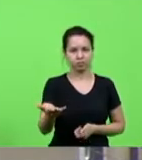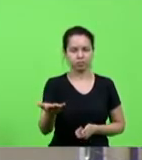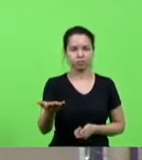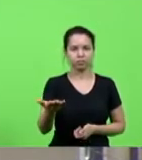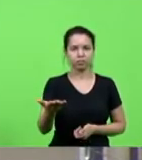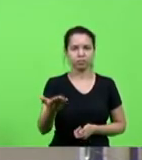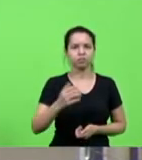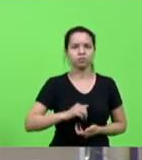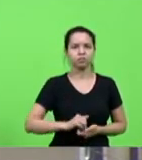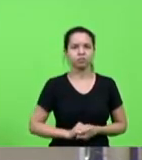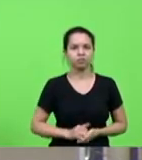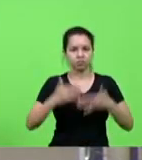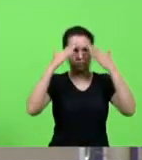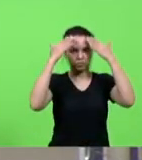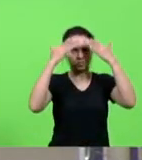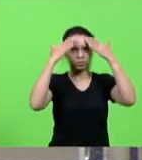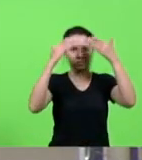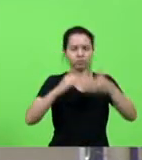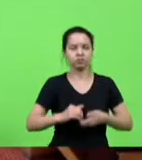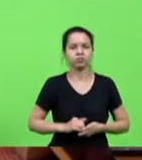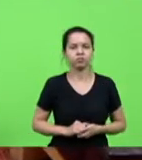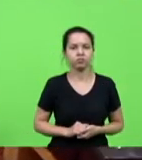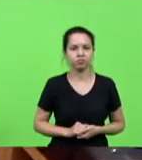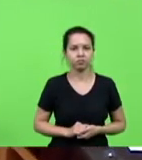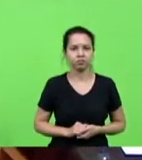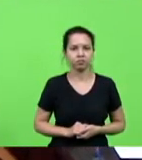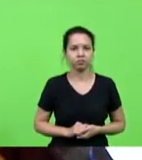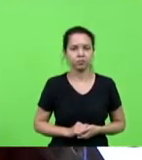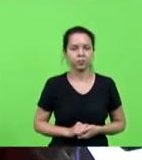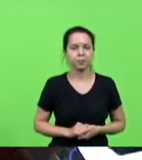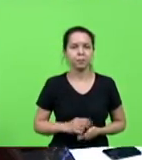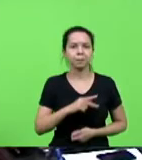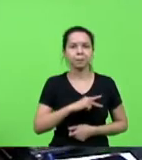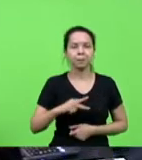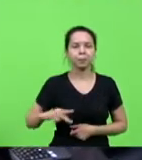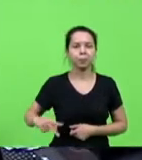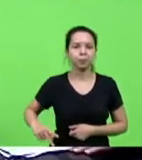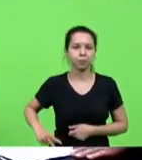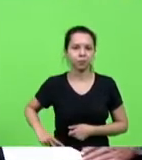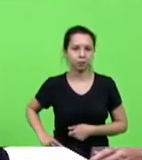o deputado José Milton Schaefer. Presidente, apenas para